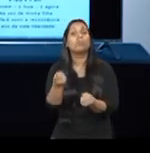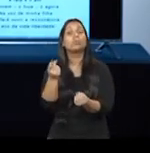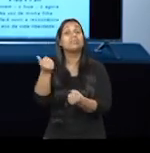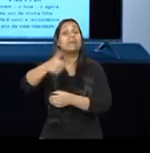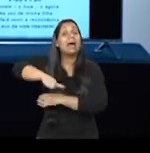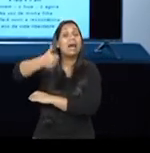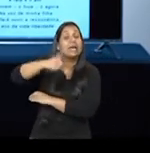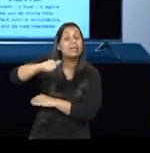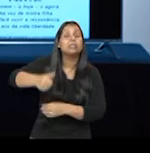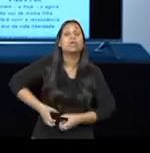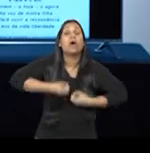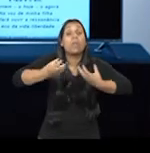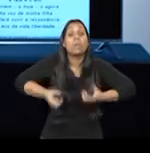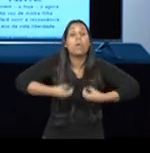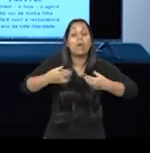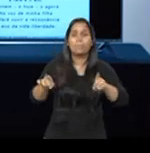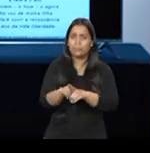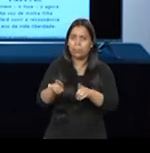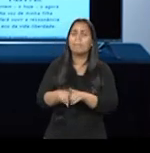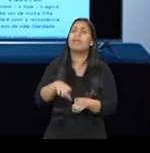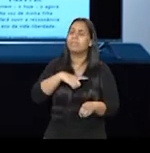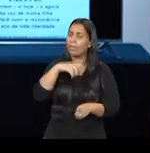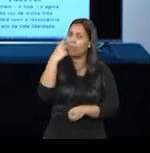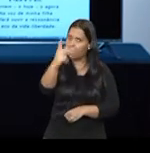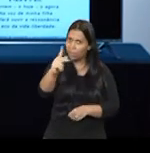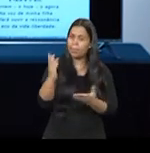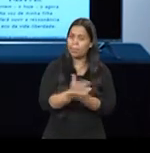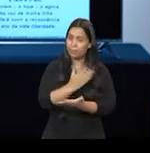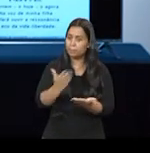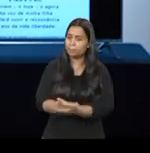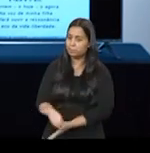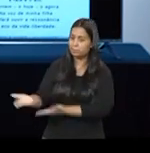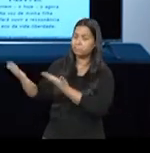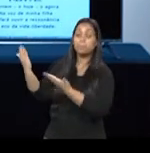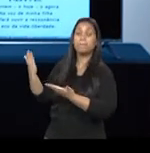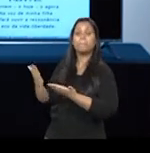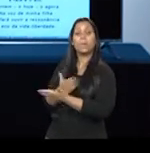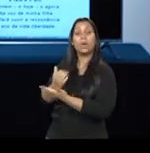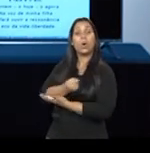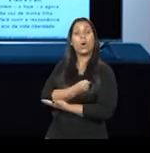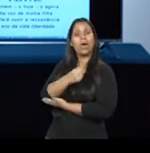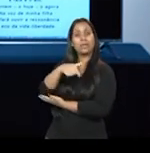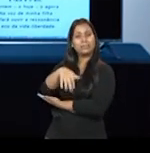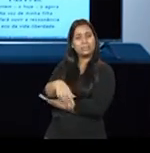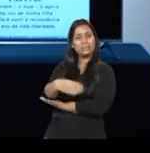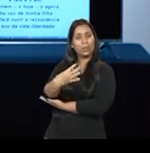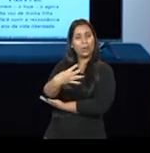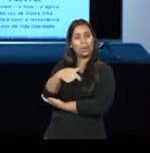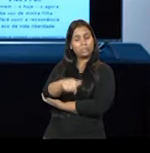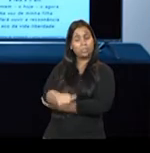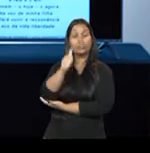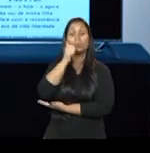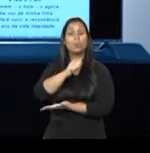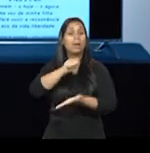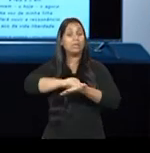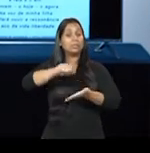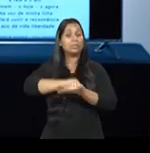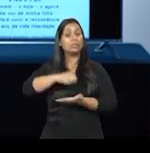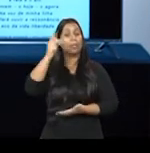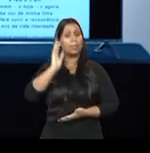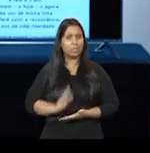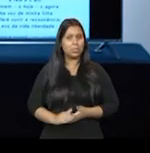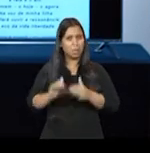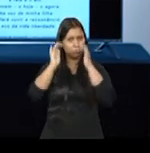um poema que eu trouxe, que também está no material de vocês, aí na página 47, tá? É sobre uma escritora